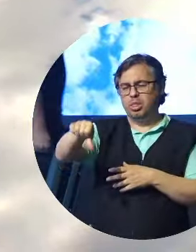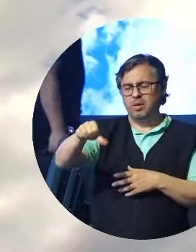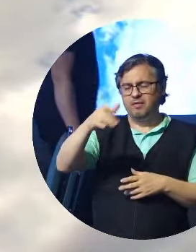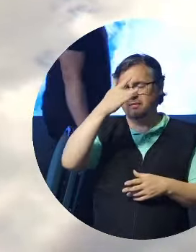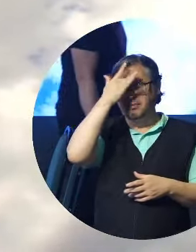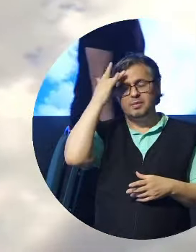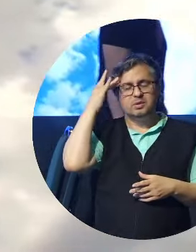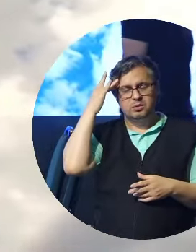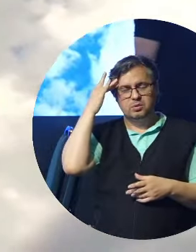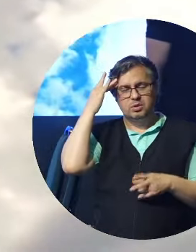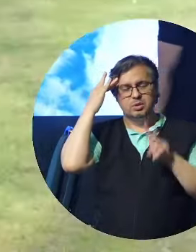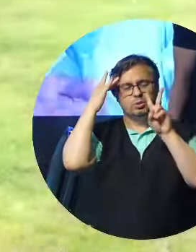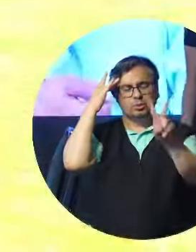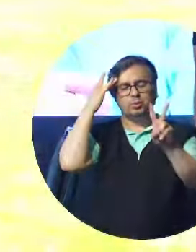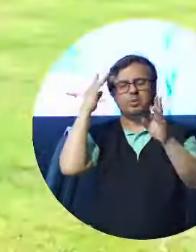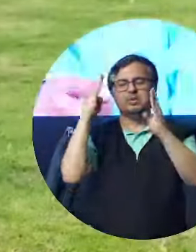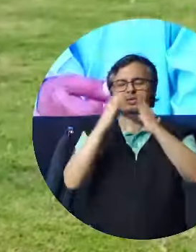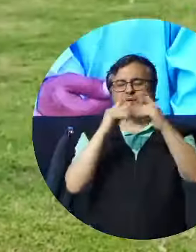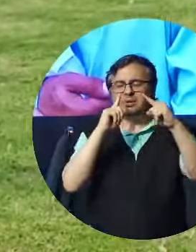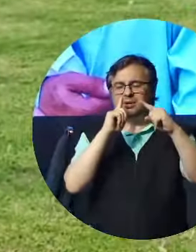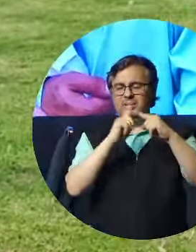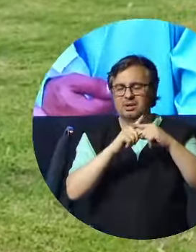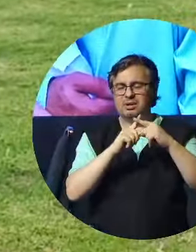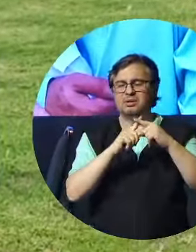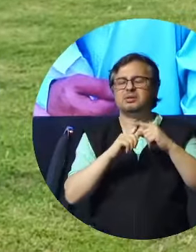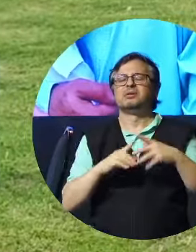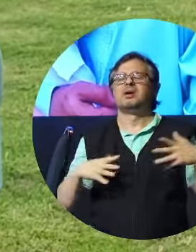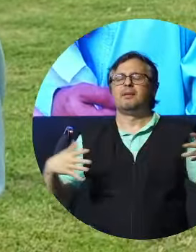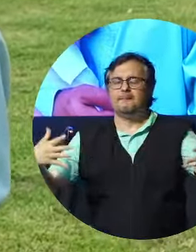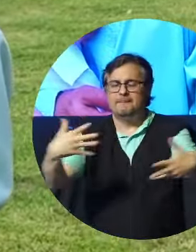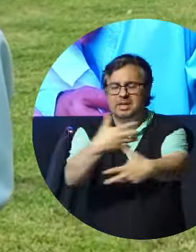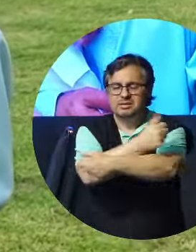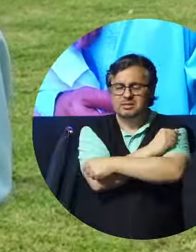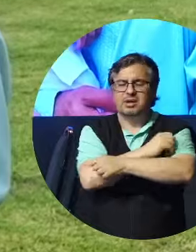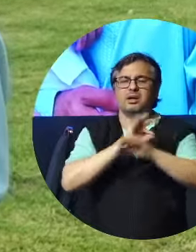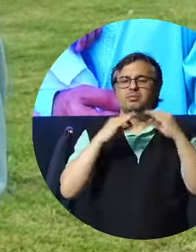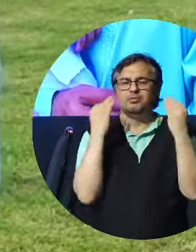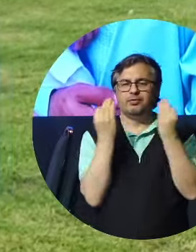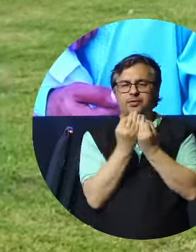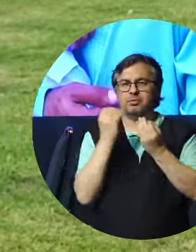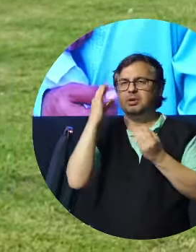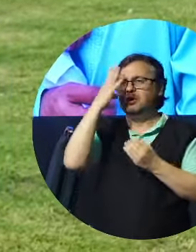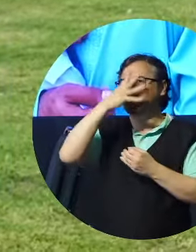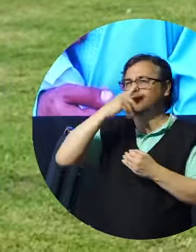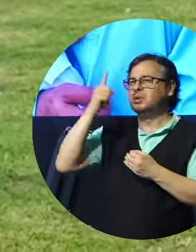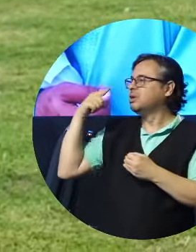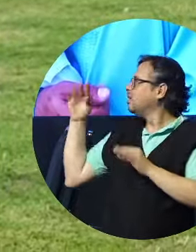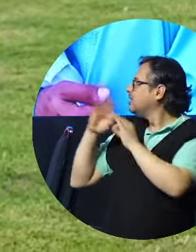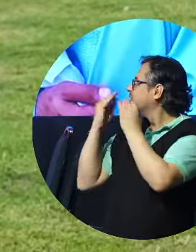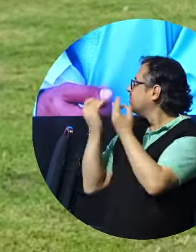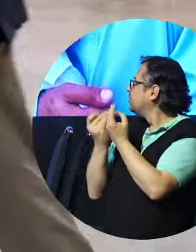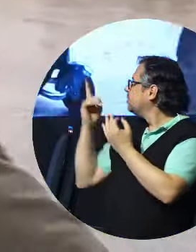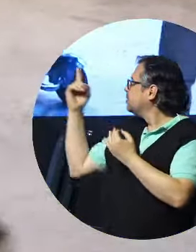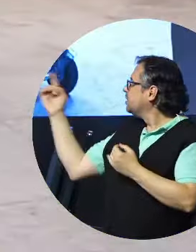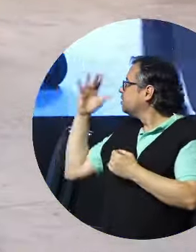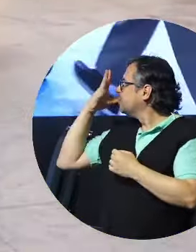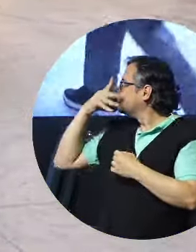pessoas. 2 igrejas de Belo Horizonte abraçando essa família linda aí que está conosco.